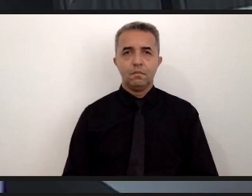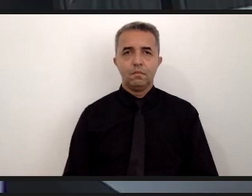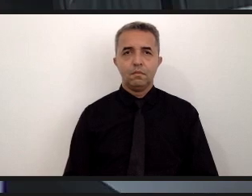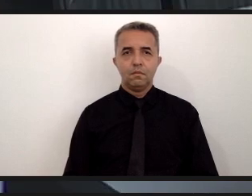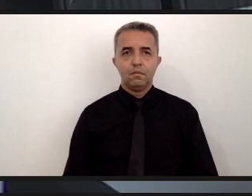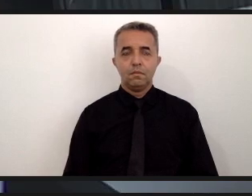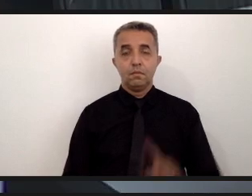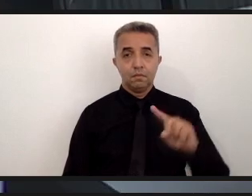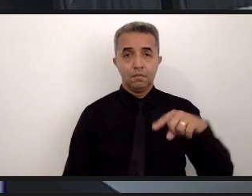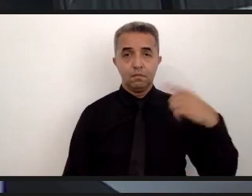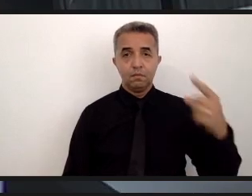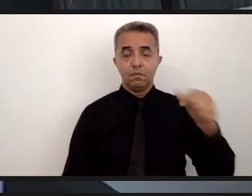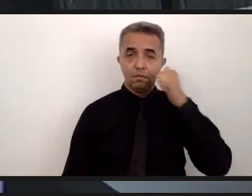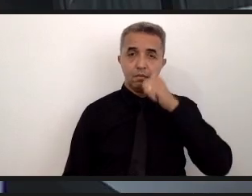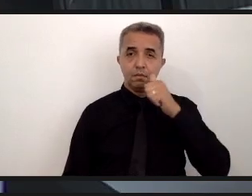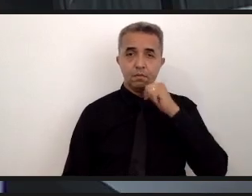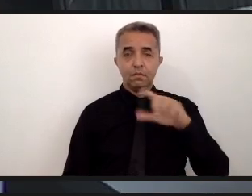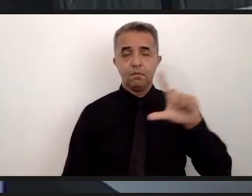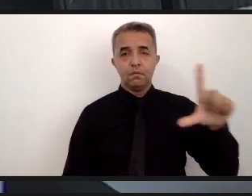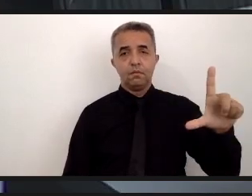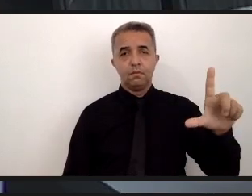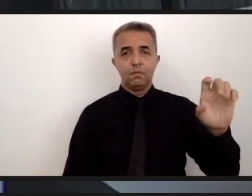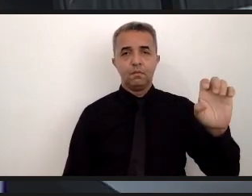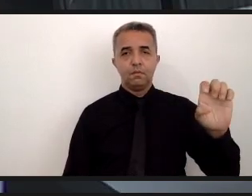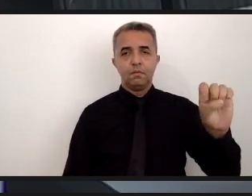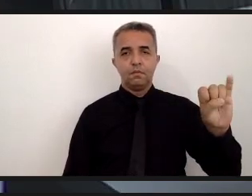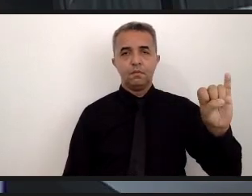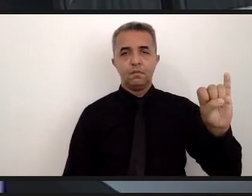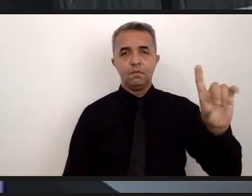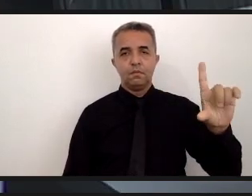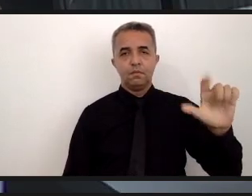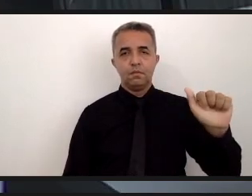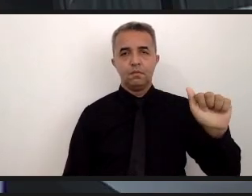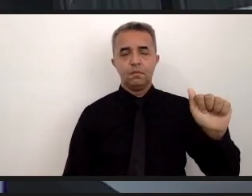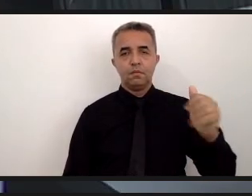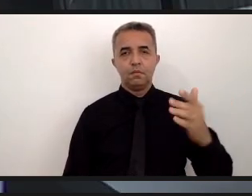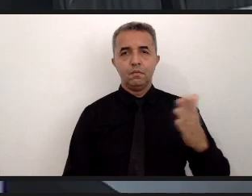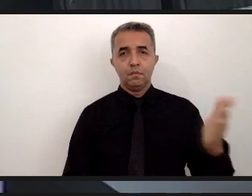Nossa homenageada, senhora Leila Alves da Silva de Moraes.